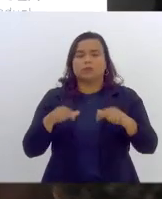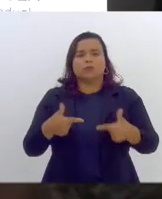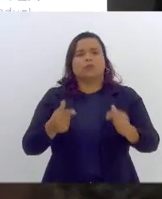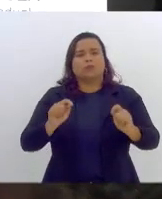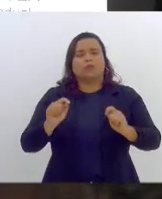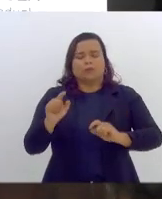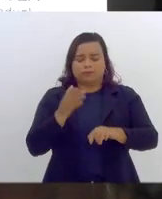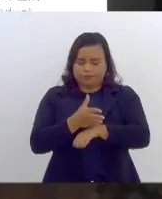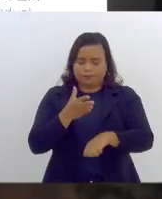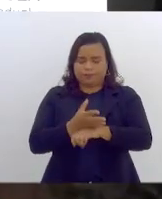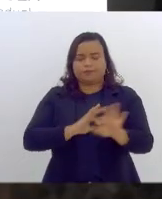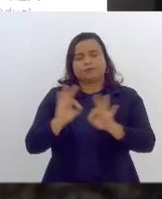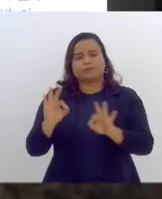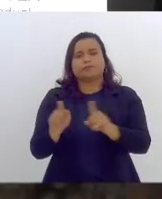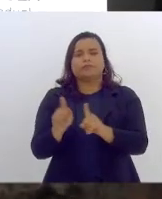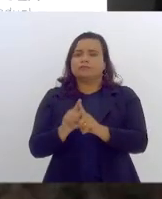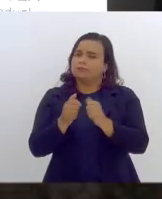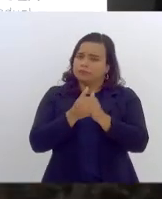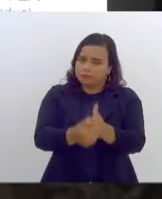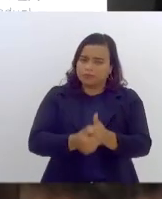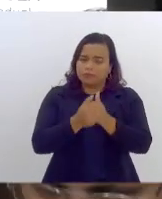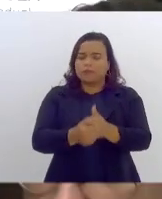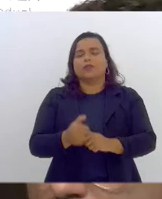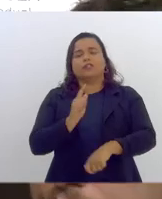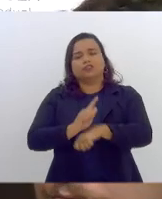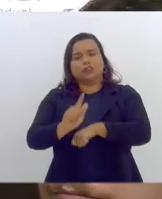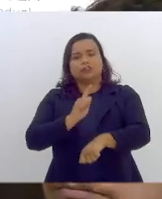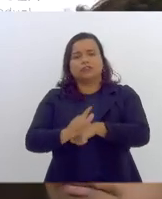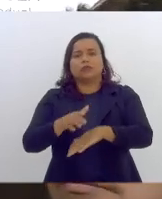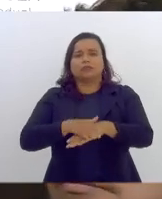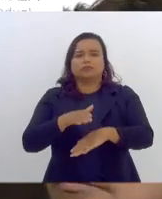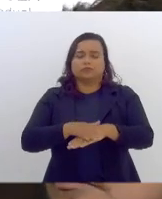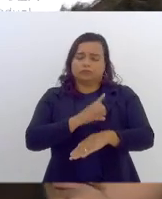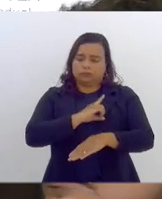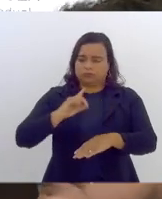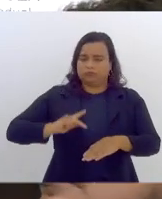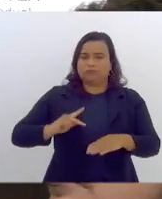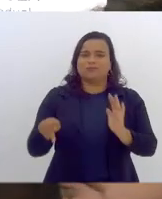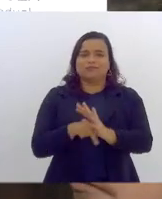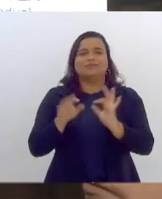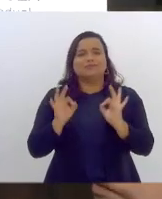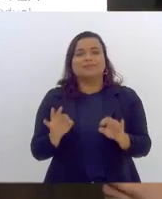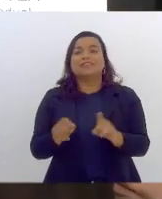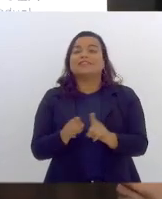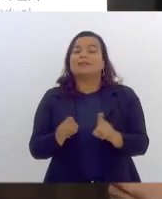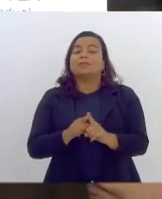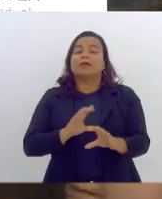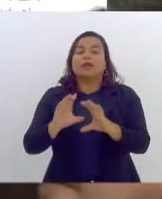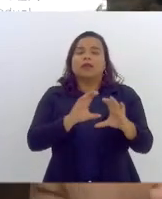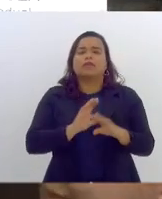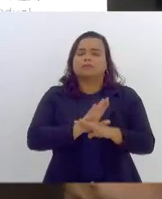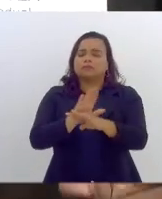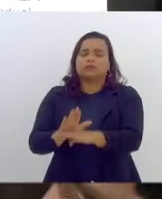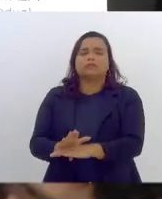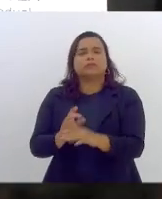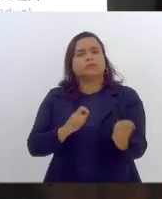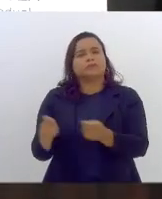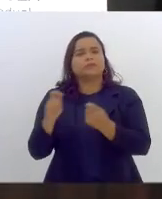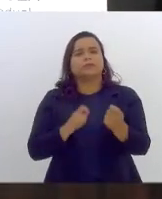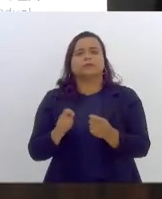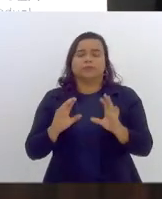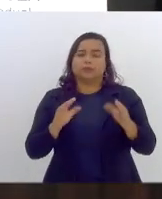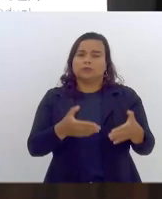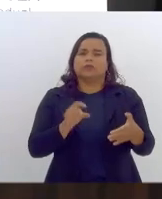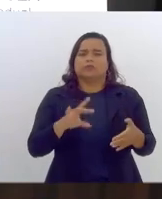planejamento e do acompanhamento da gestão da própria defensoria, bem como serve de canal regular e não exclusivo